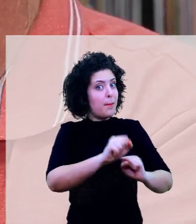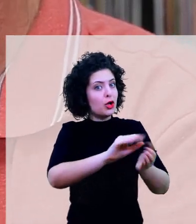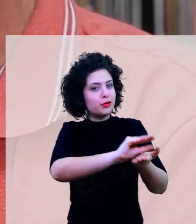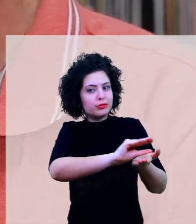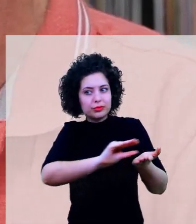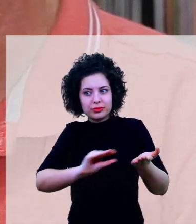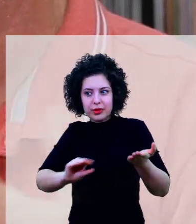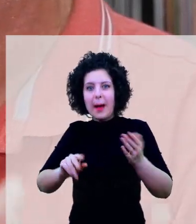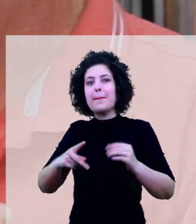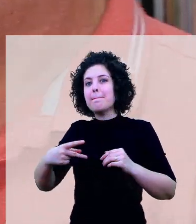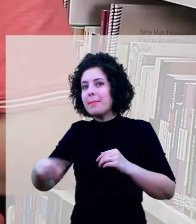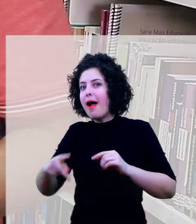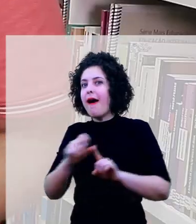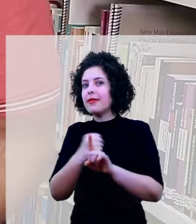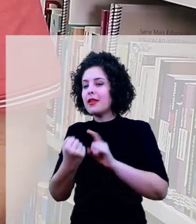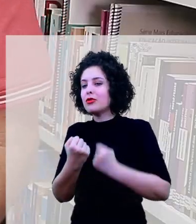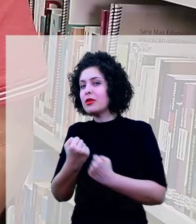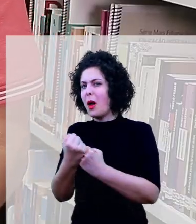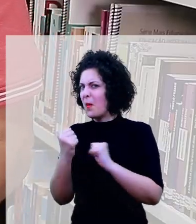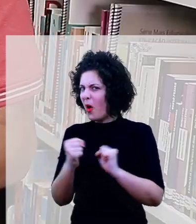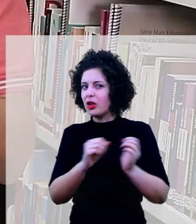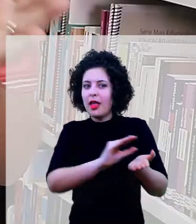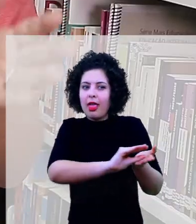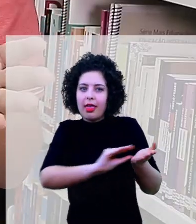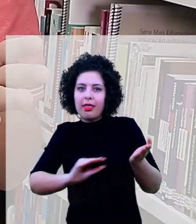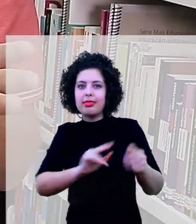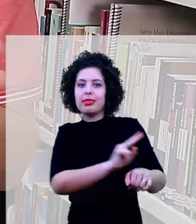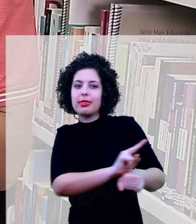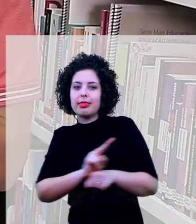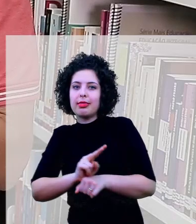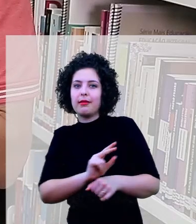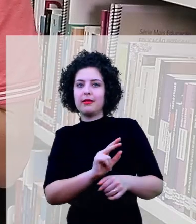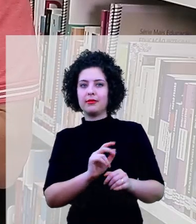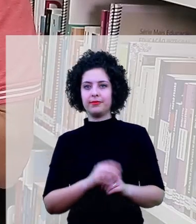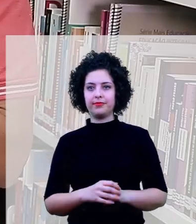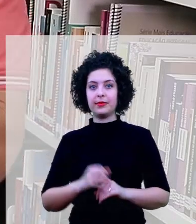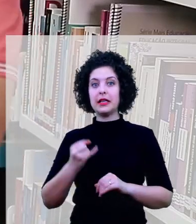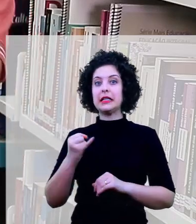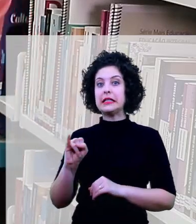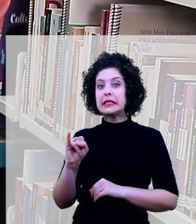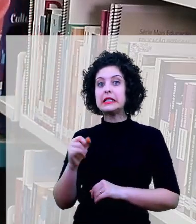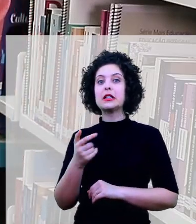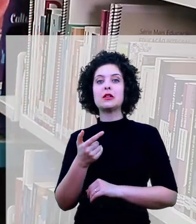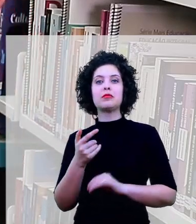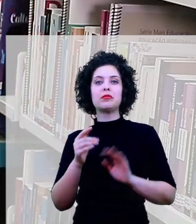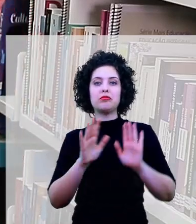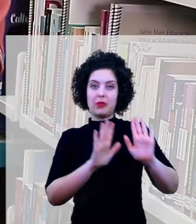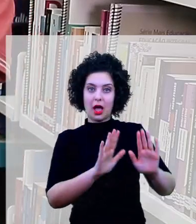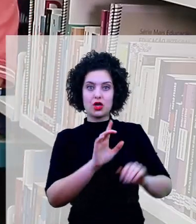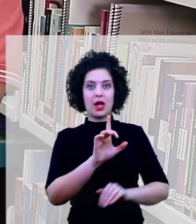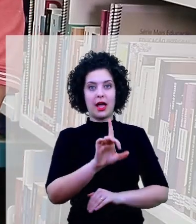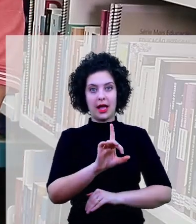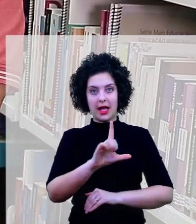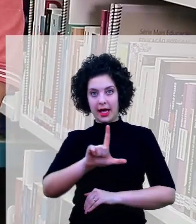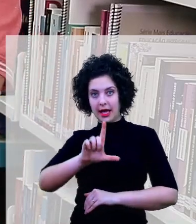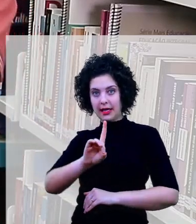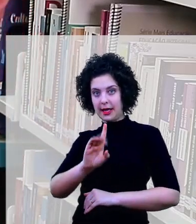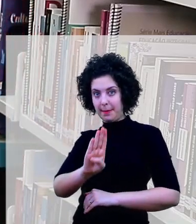regulamentação específica para ver porque se ela não mexe na LDB, que estabelece o que pode, o que